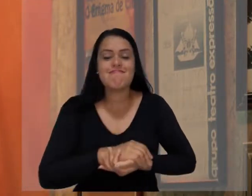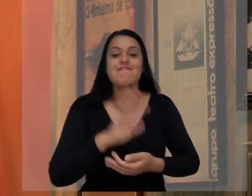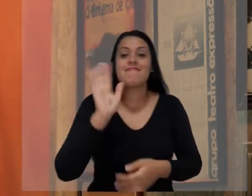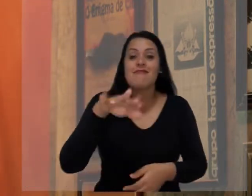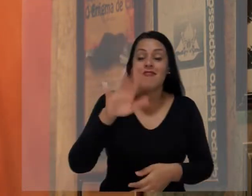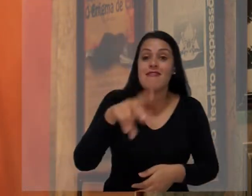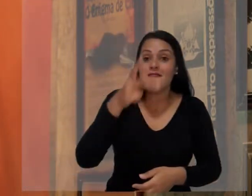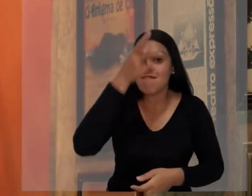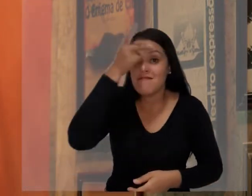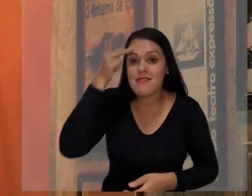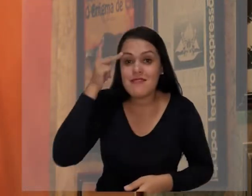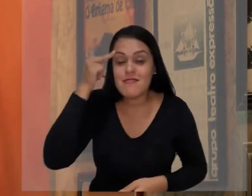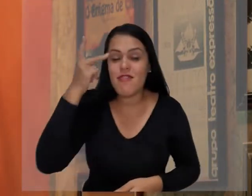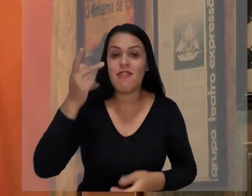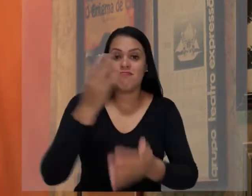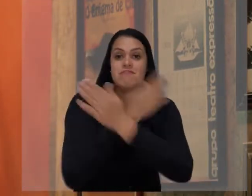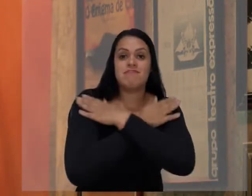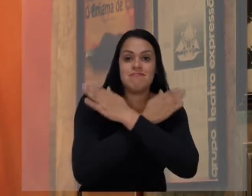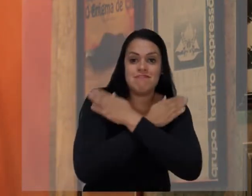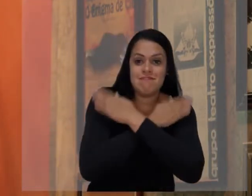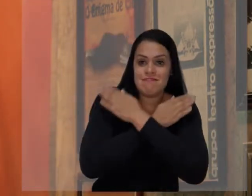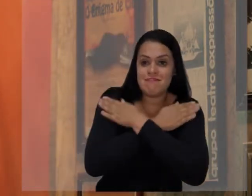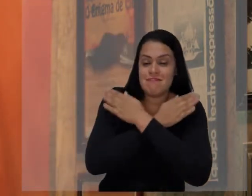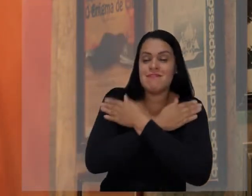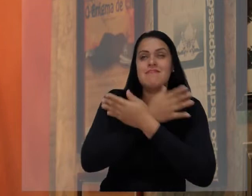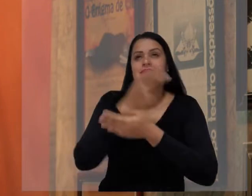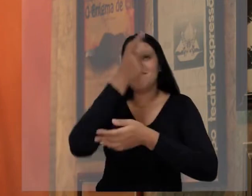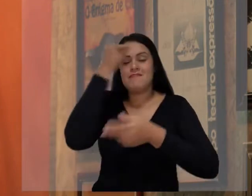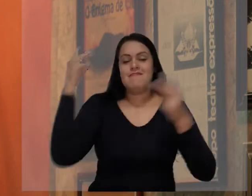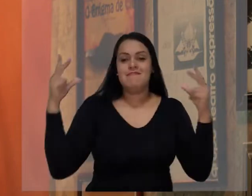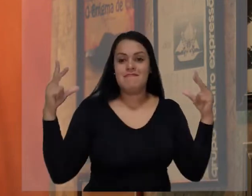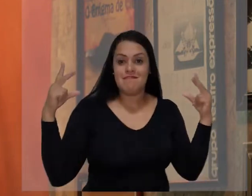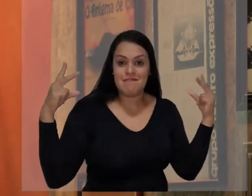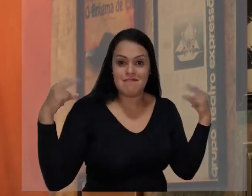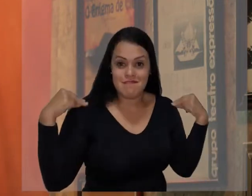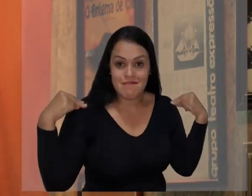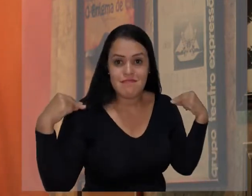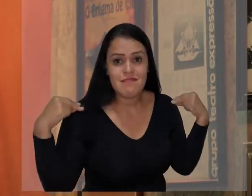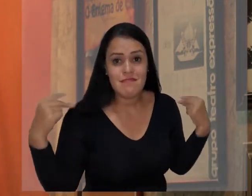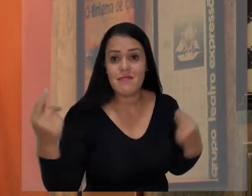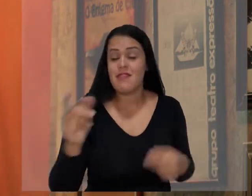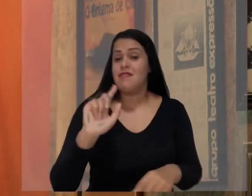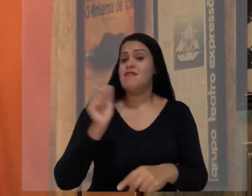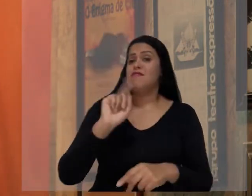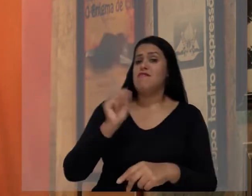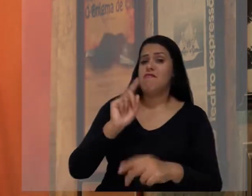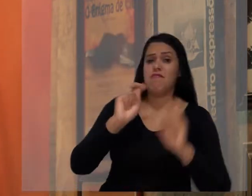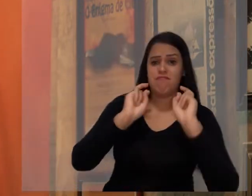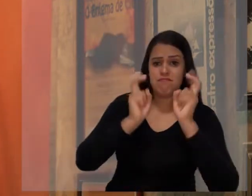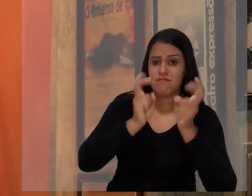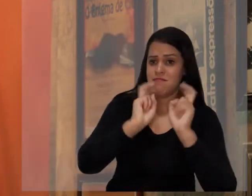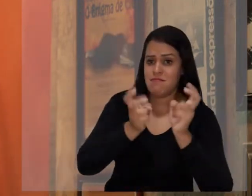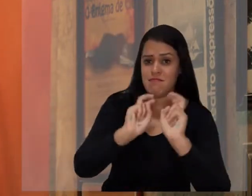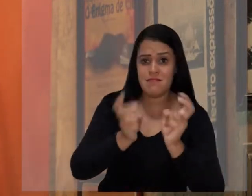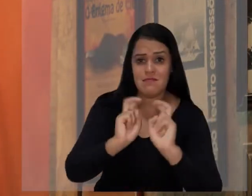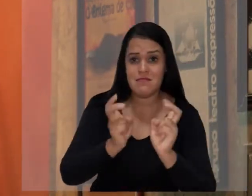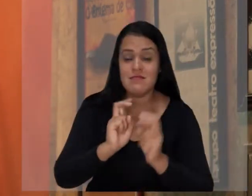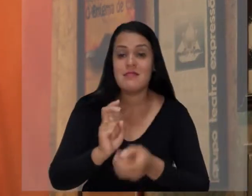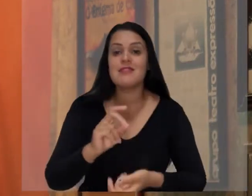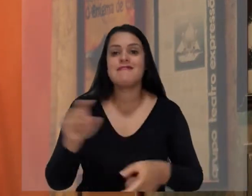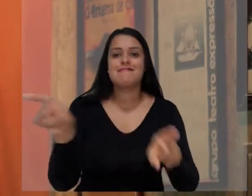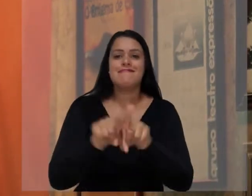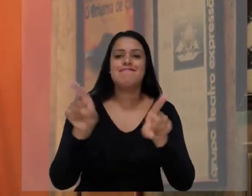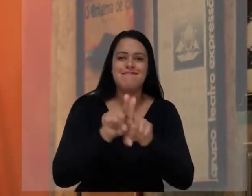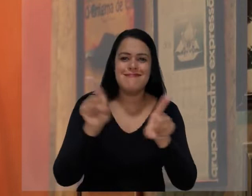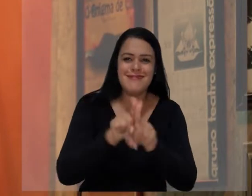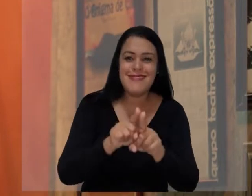está assim desempregado, como o motorista de ônibus que não passa mais e está desempregado ele. E